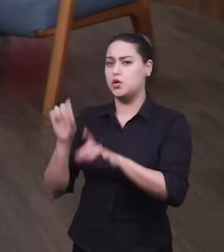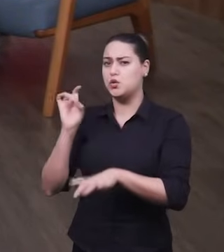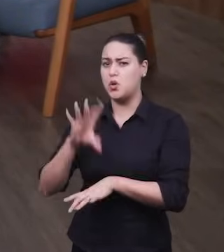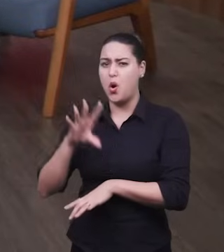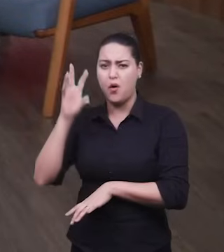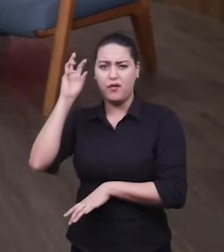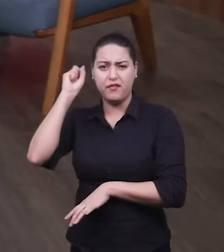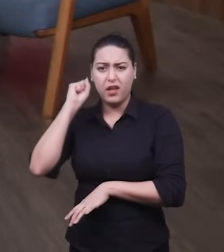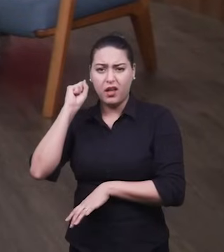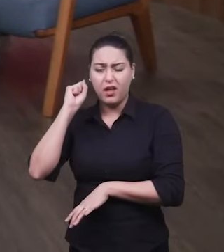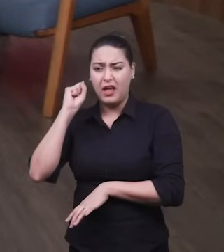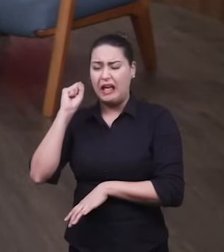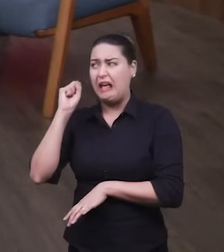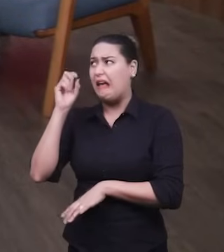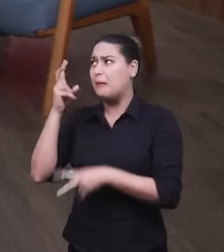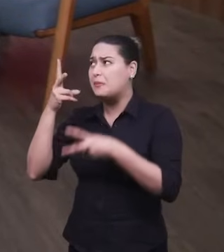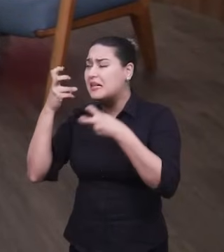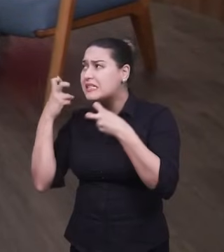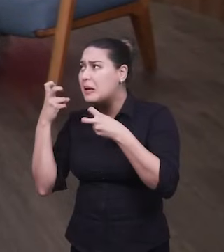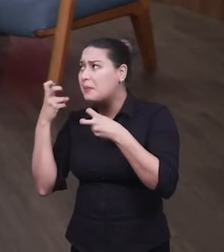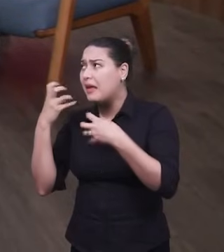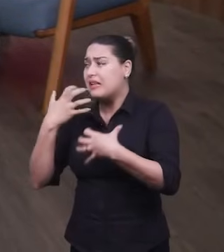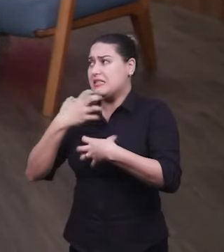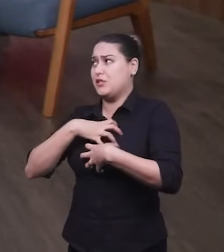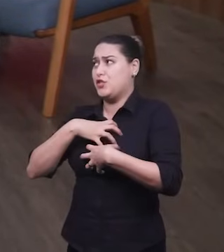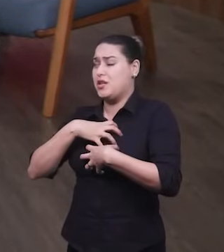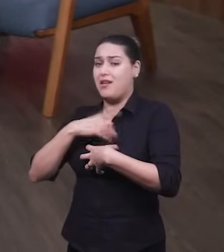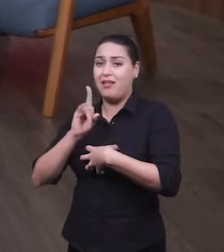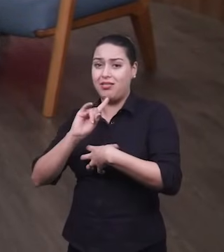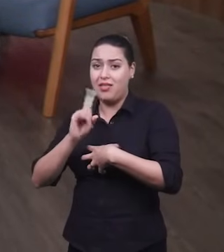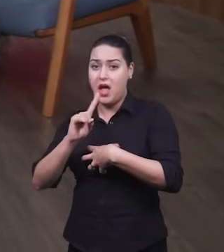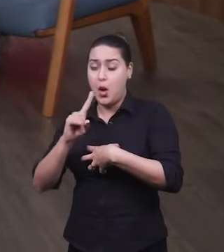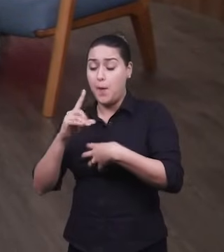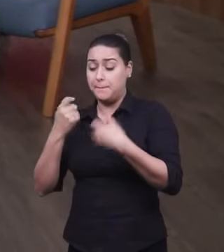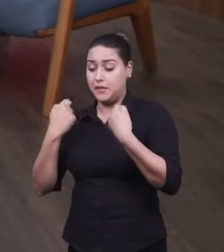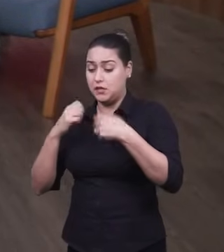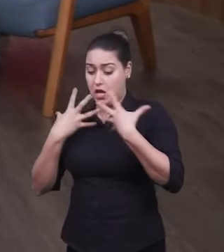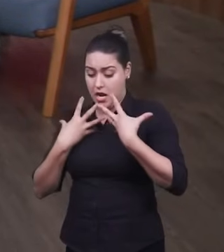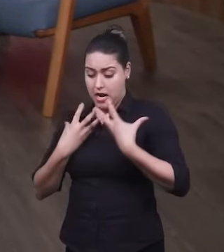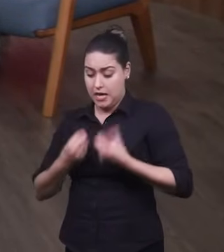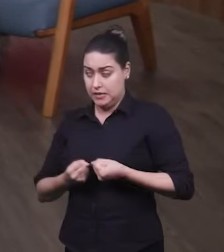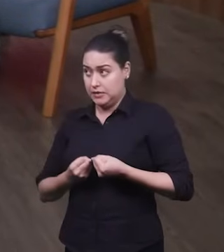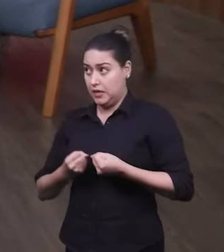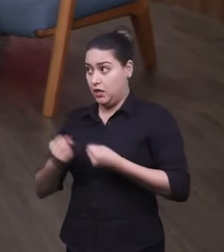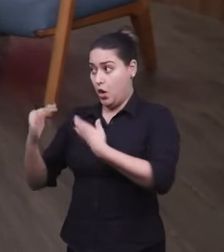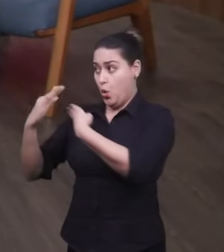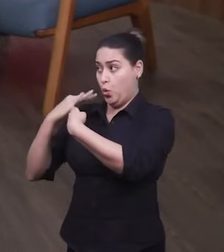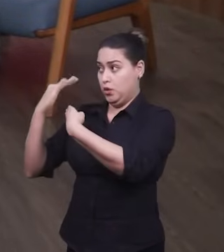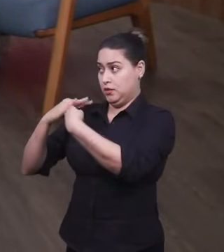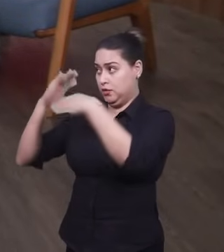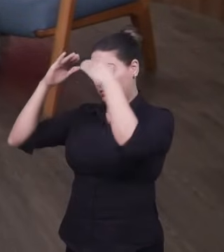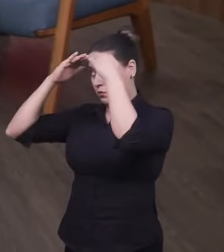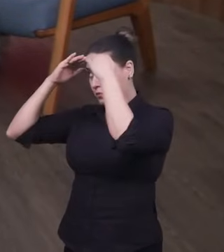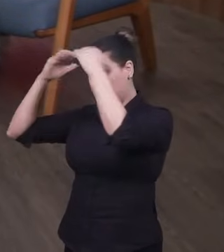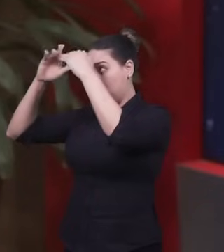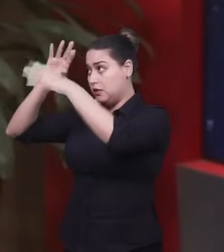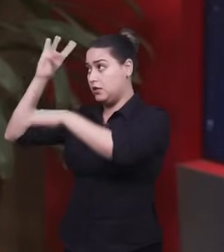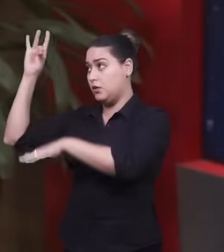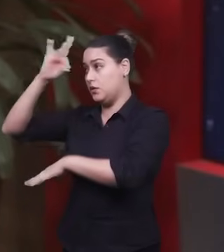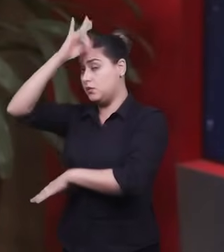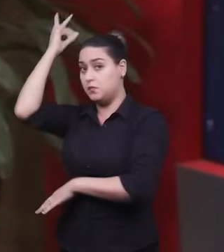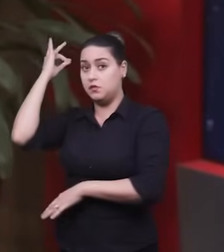só ouvir, mas me sujeitar àquilo que o Espírito Santo está determinando. Mesmo